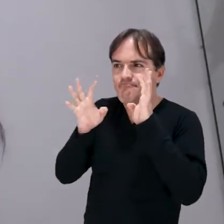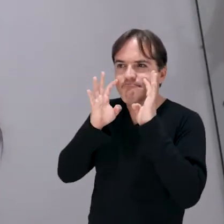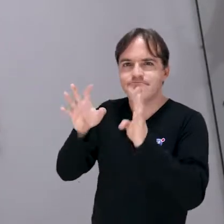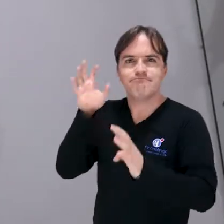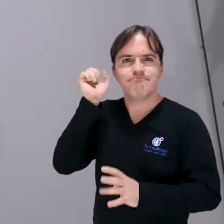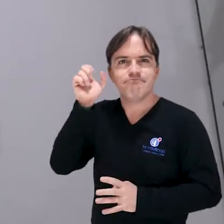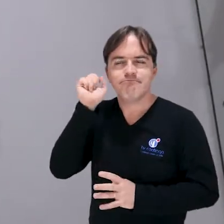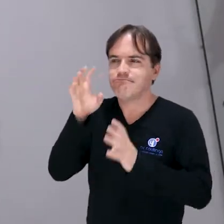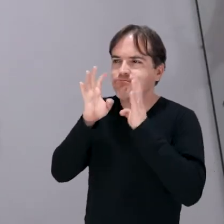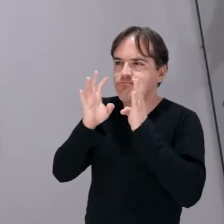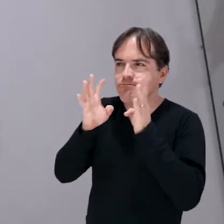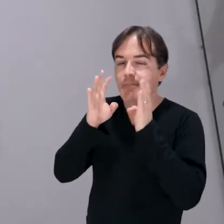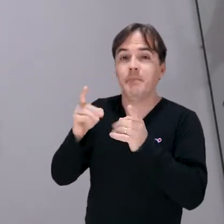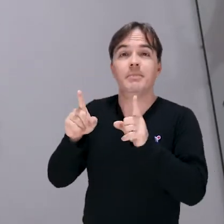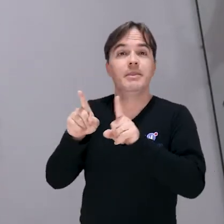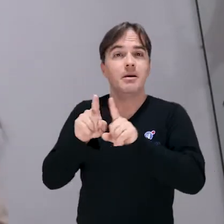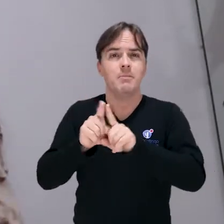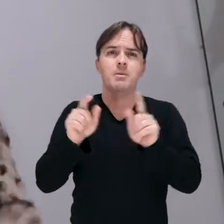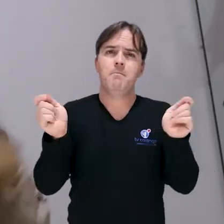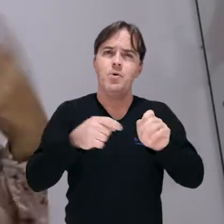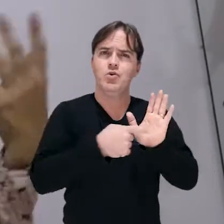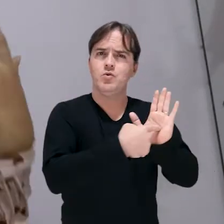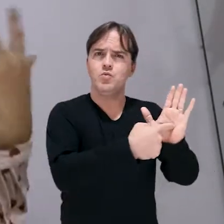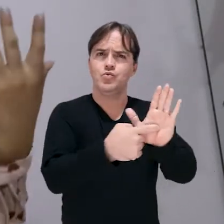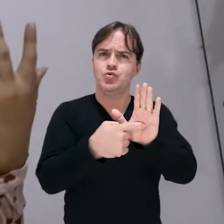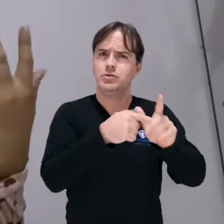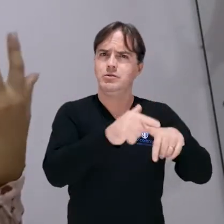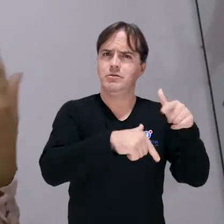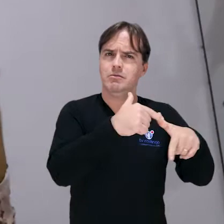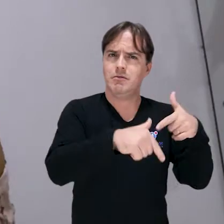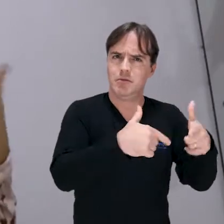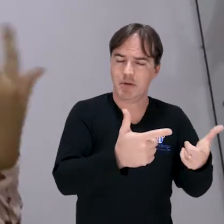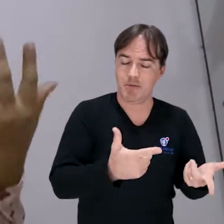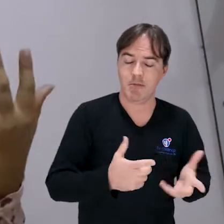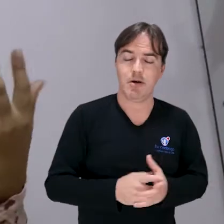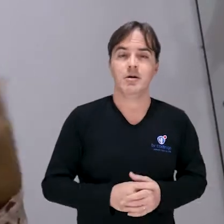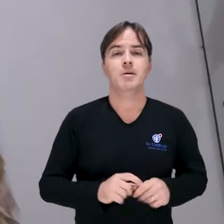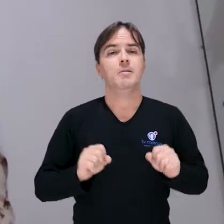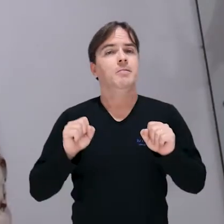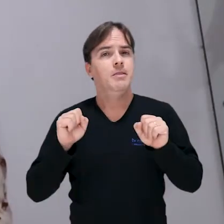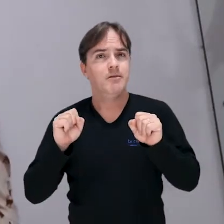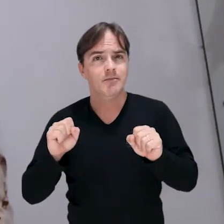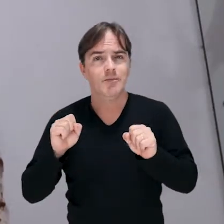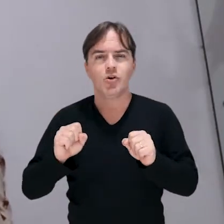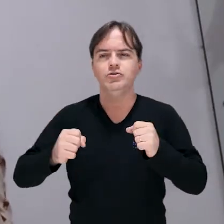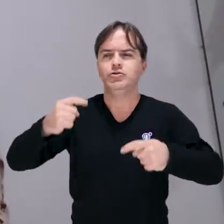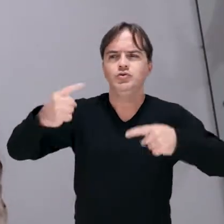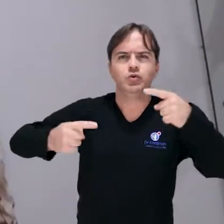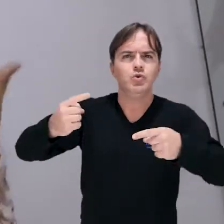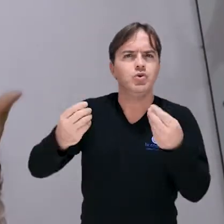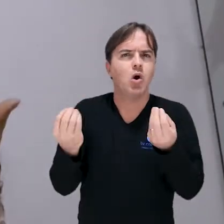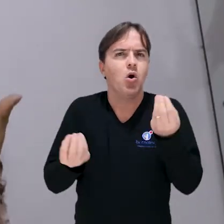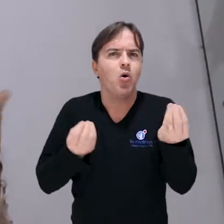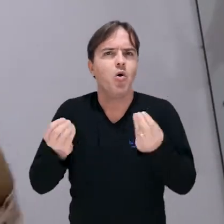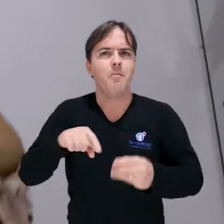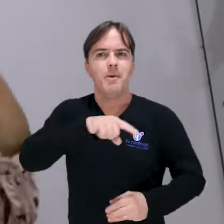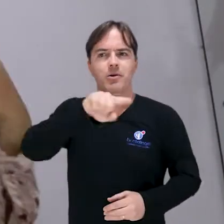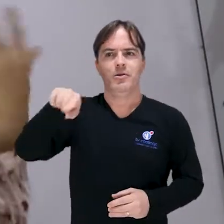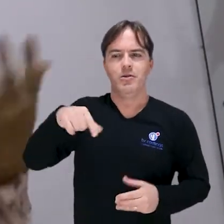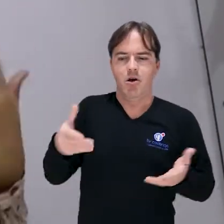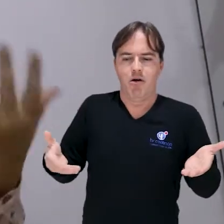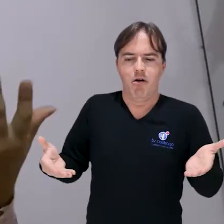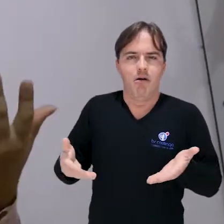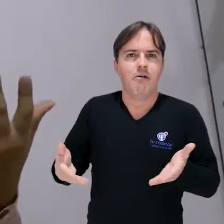também contribuindo apresentando seu trabalho, para que junto a gente possa discutir sobre essa arqueologia que a gente vem fazendo,